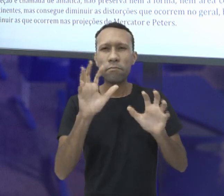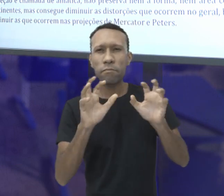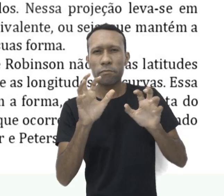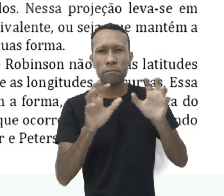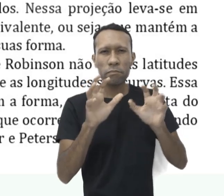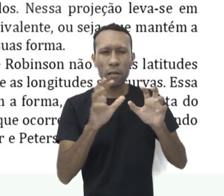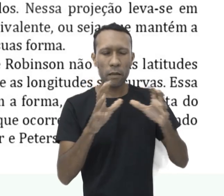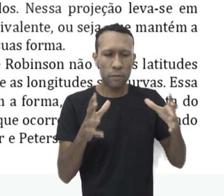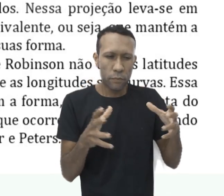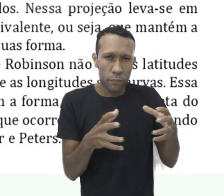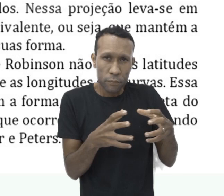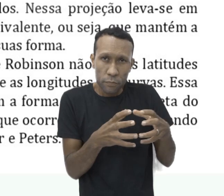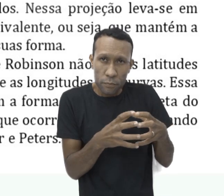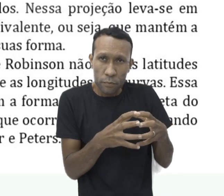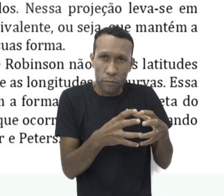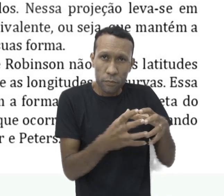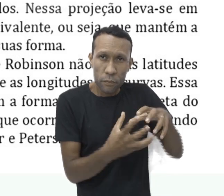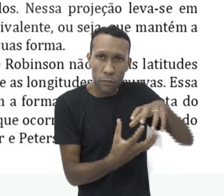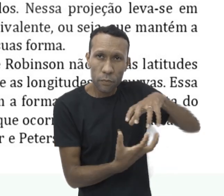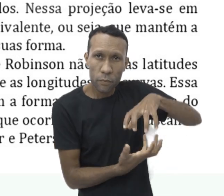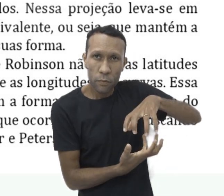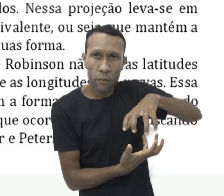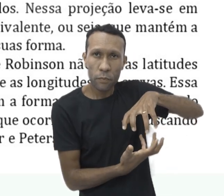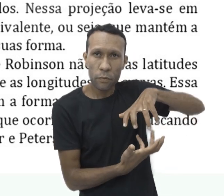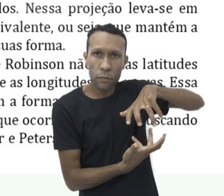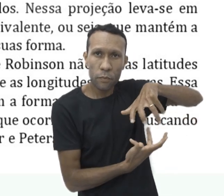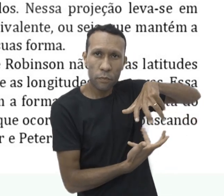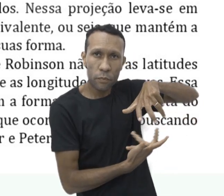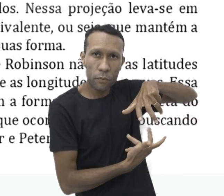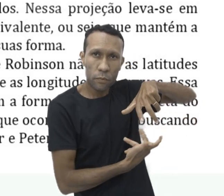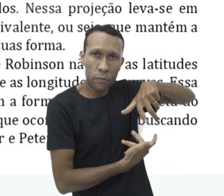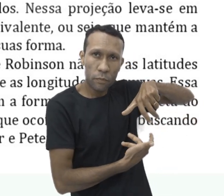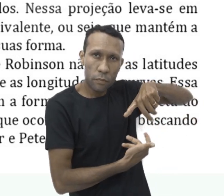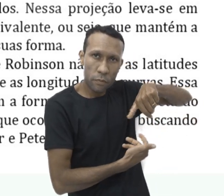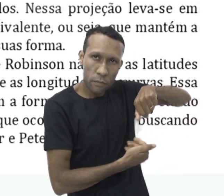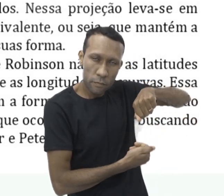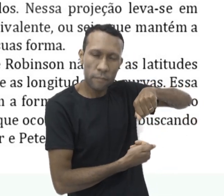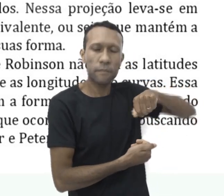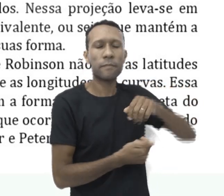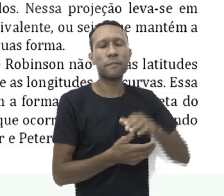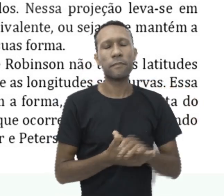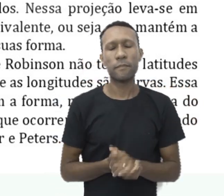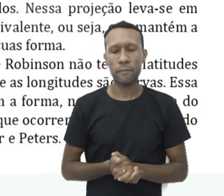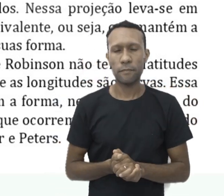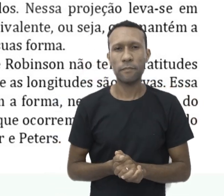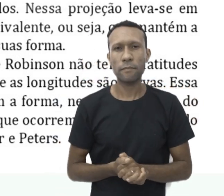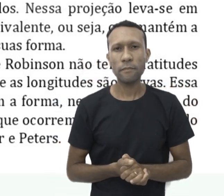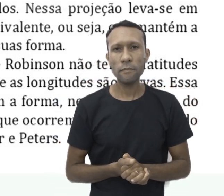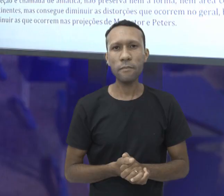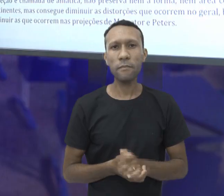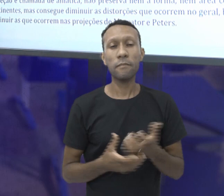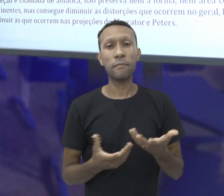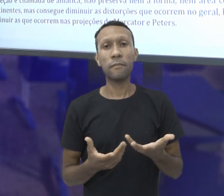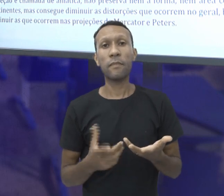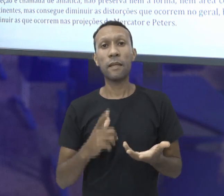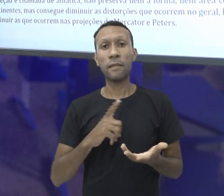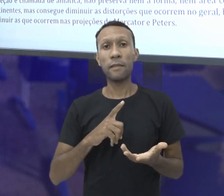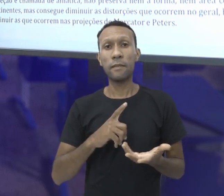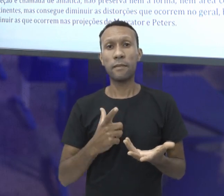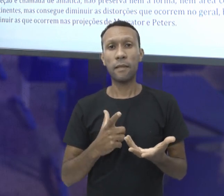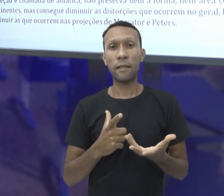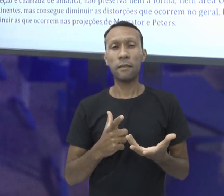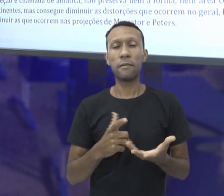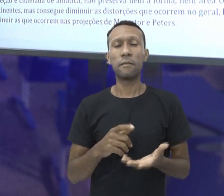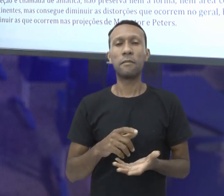distorções. O que ocorre, no geral, buscando diminuir as que ocorrem nas projeções anteriores. Ou seja, na